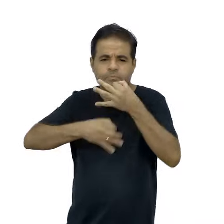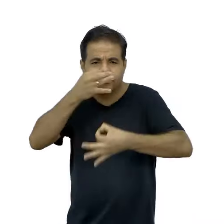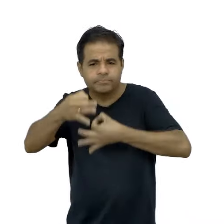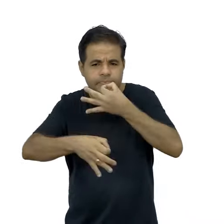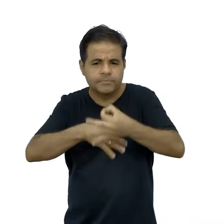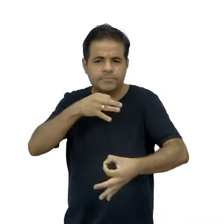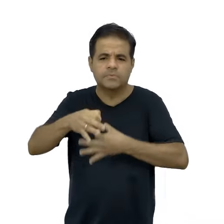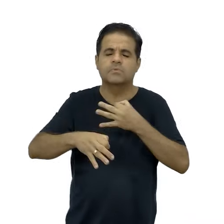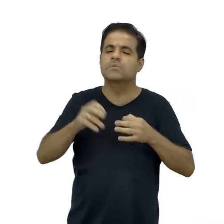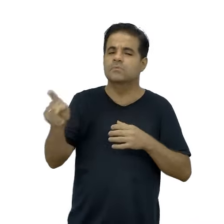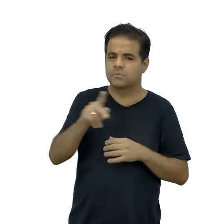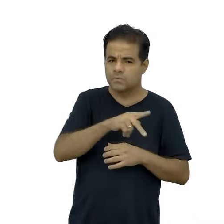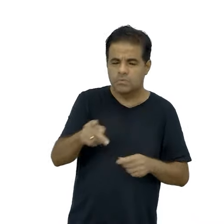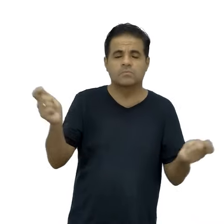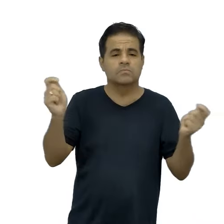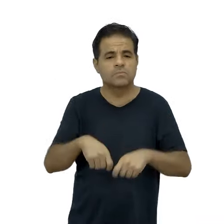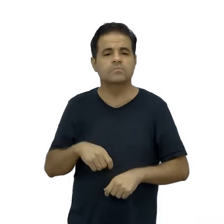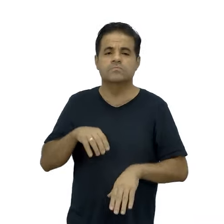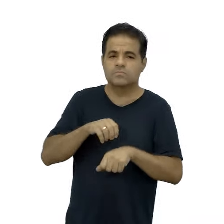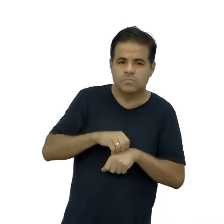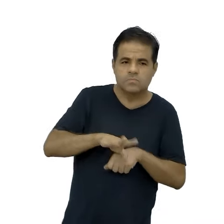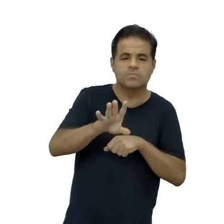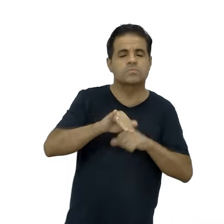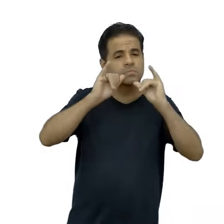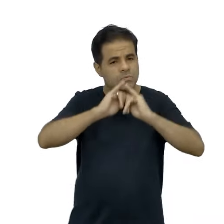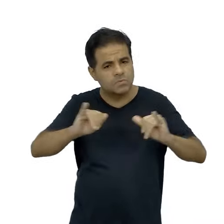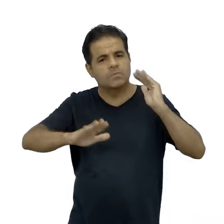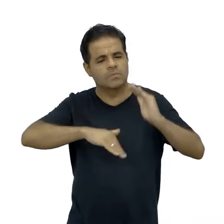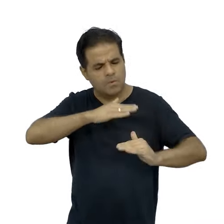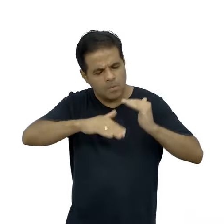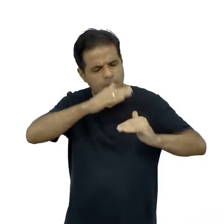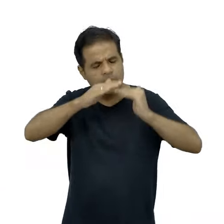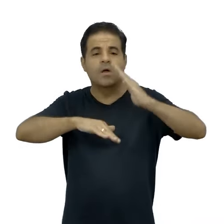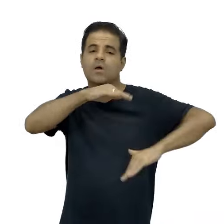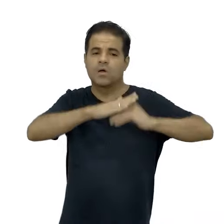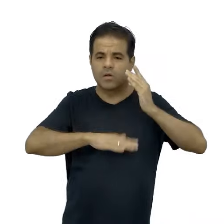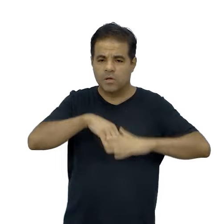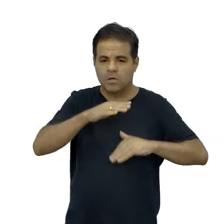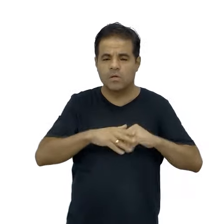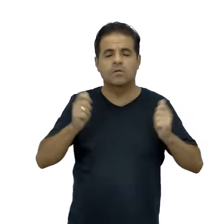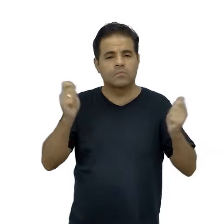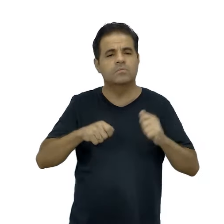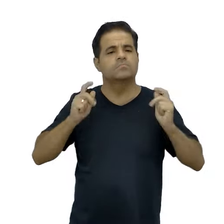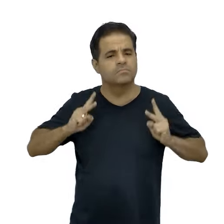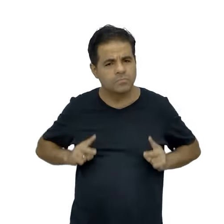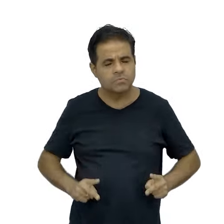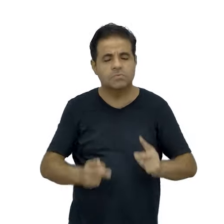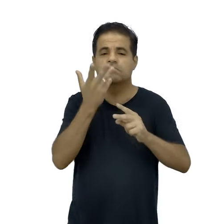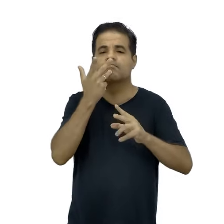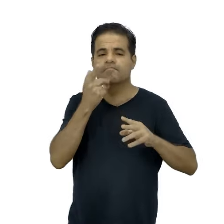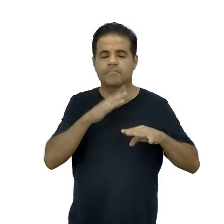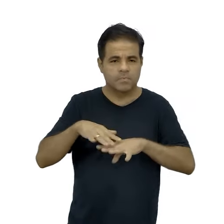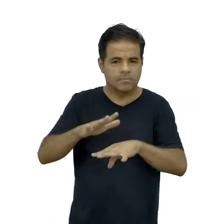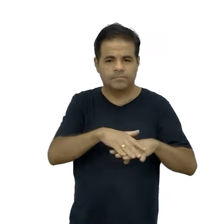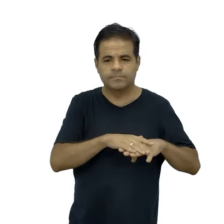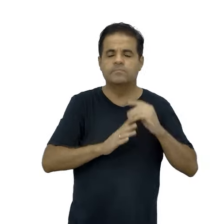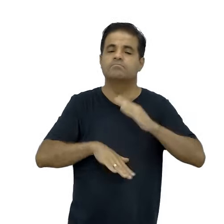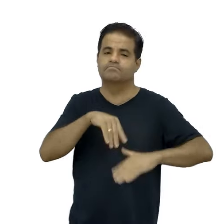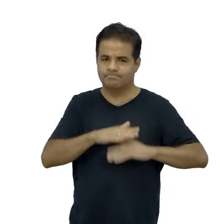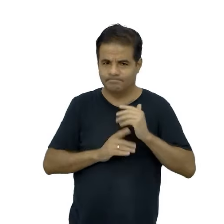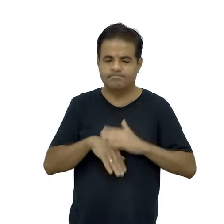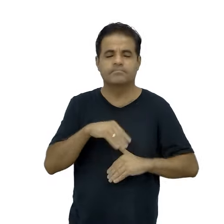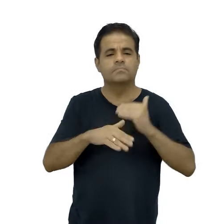sugestões, para que os professores eles possam desenvolver algumas ações e procedimentos matemáticos com esses